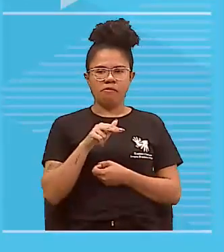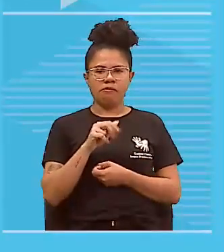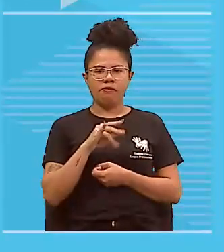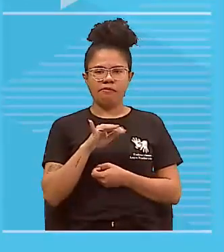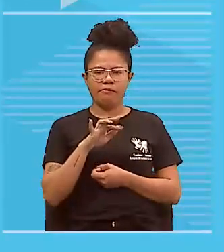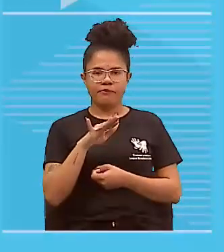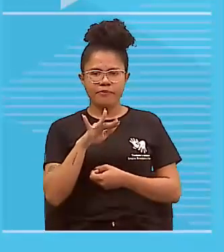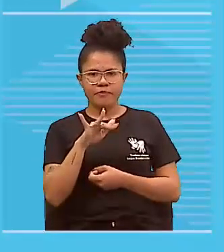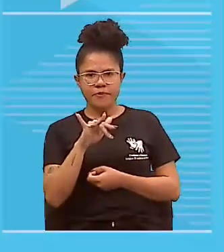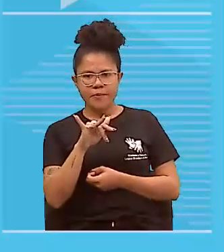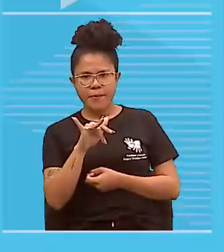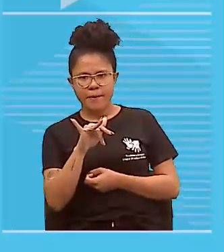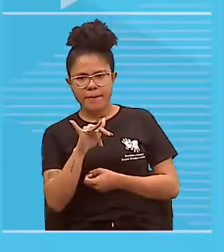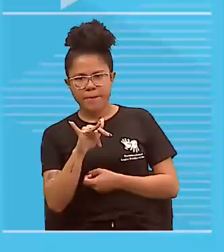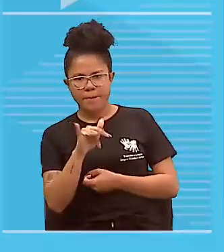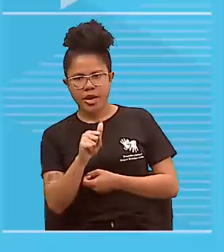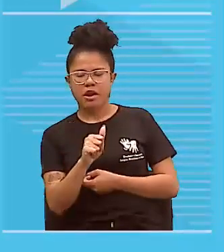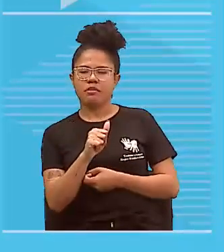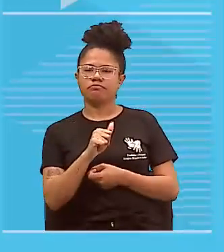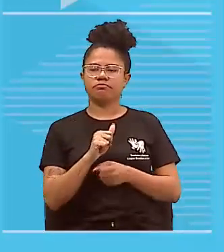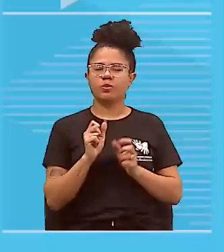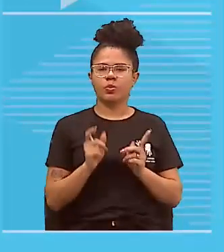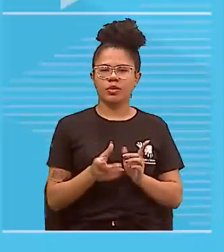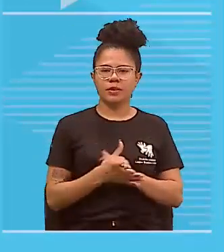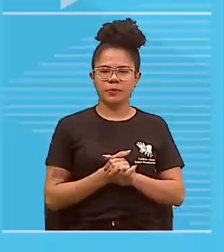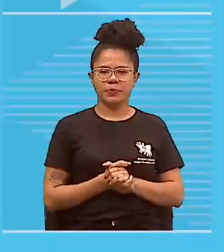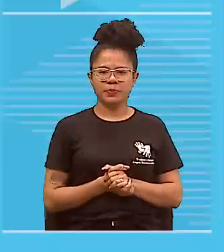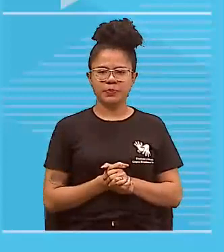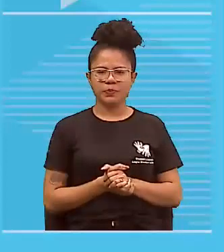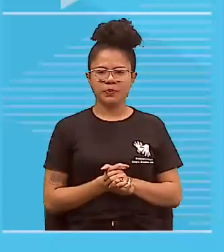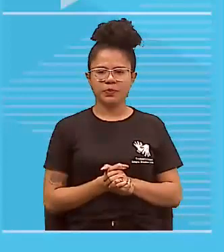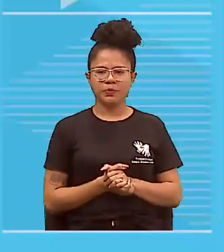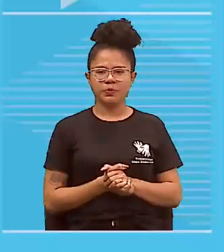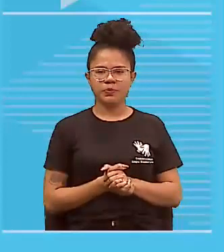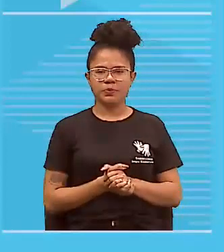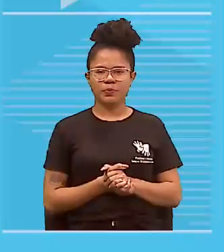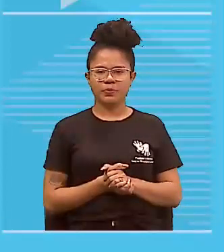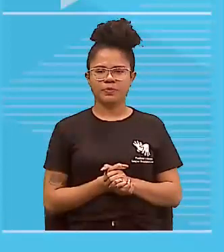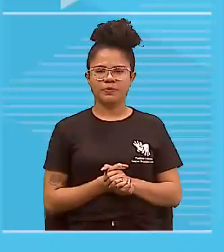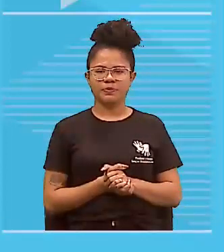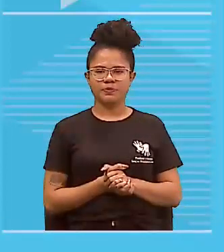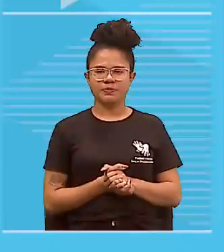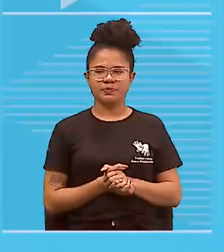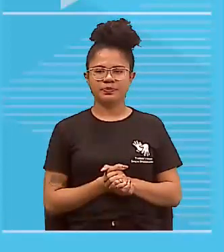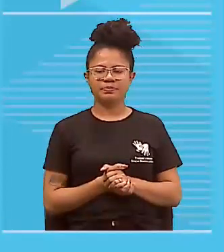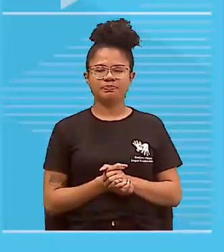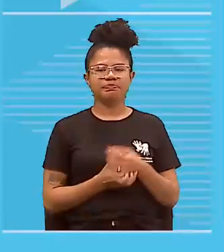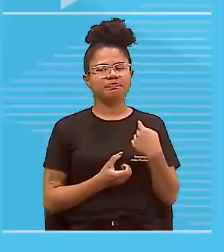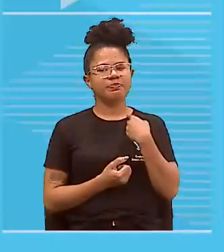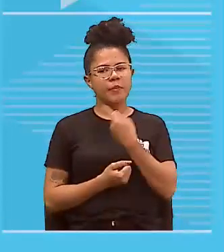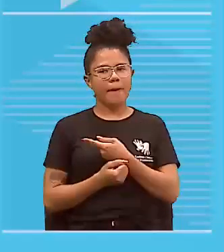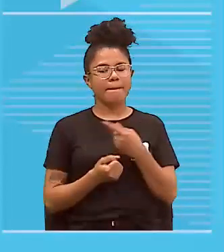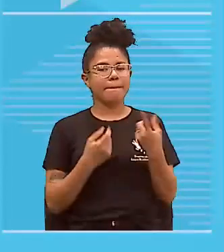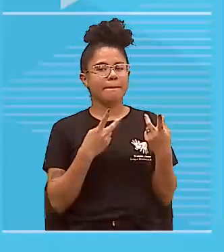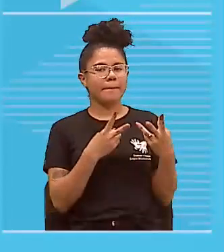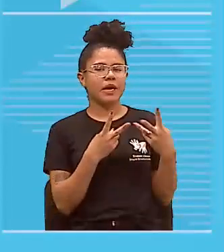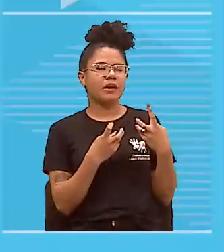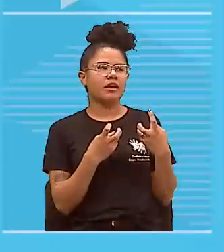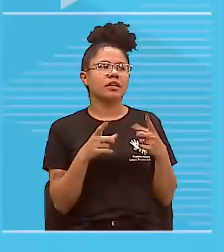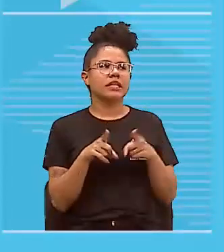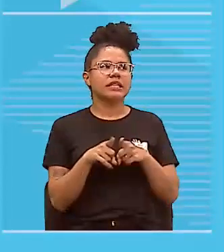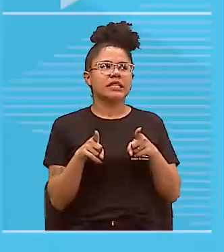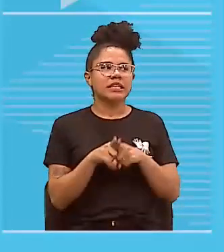só. Vamos começar pensando numa coisa. A gente viu que com a pandemia, né,